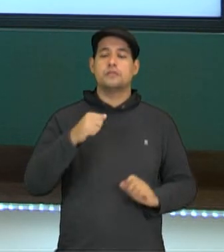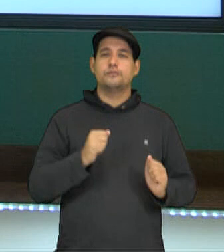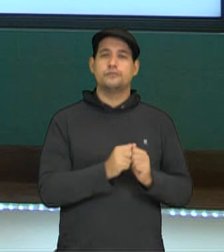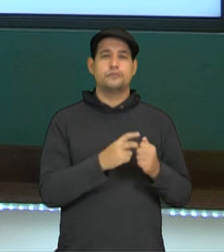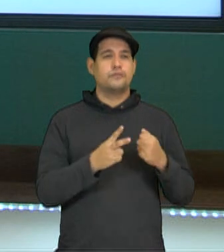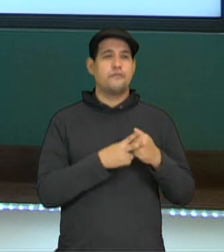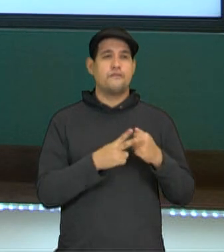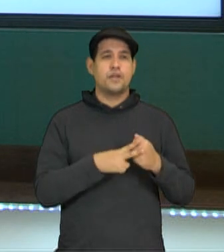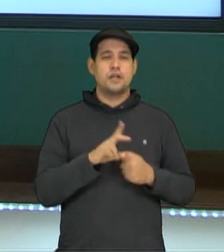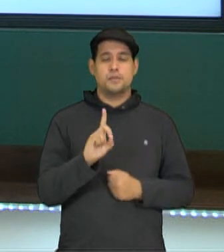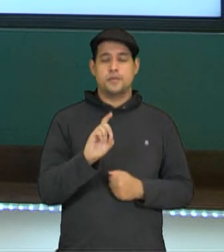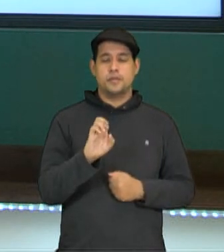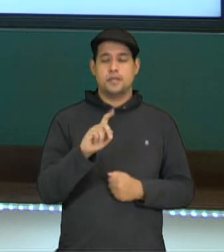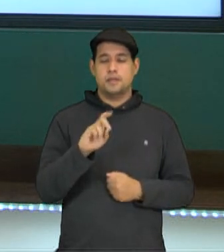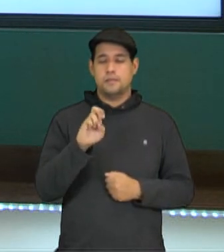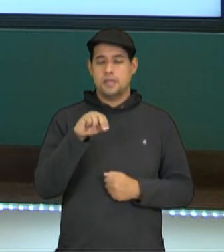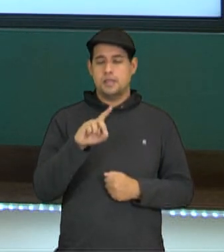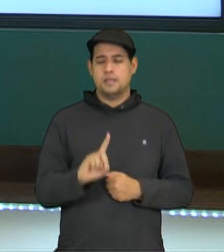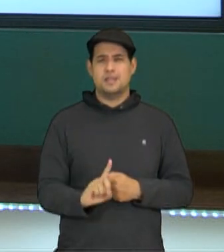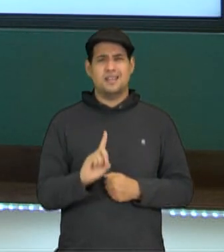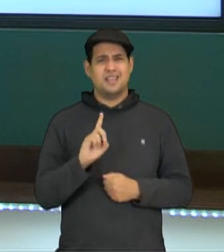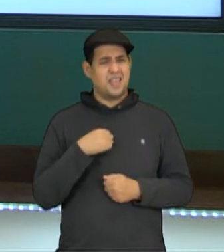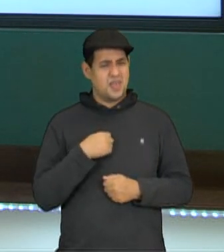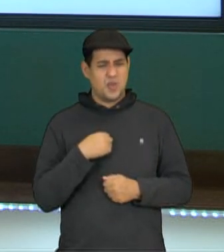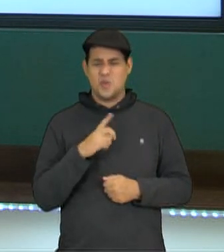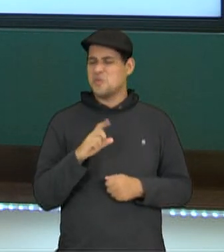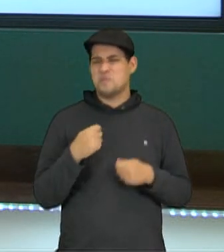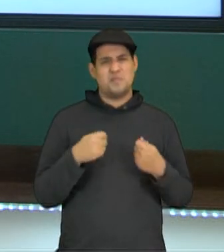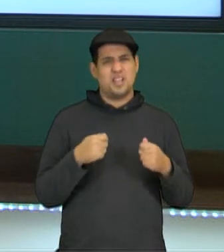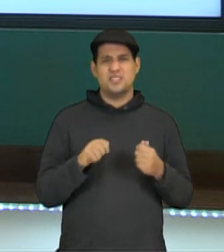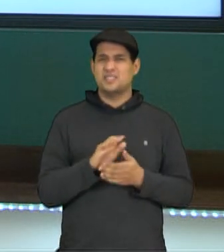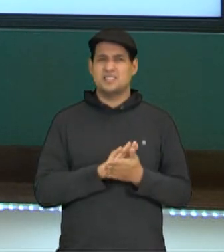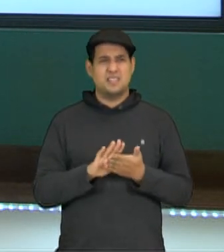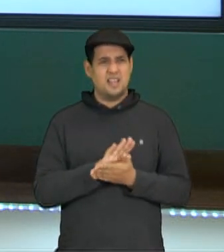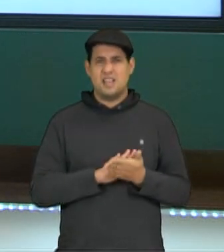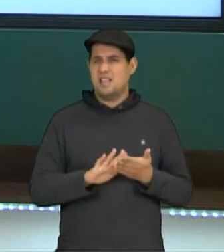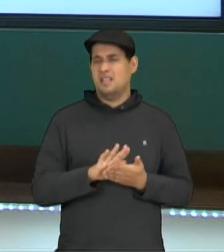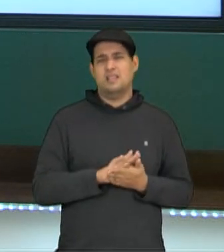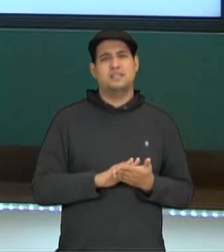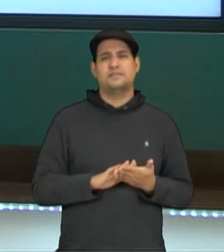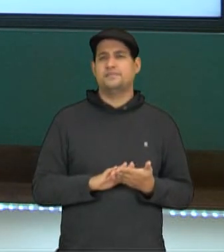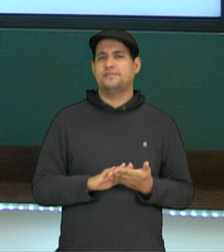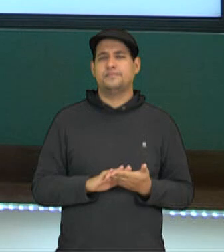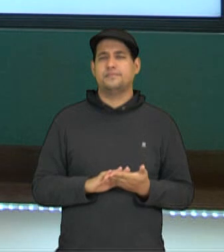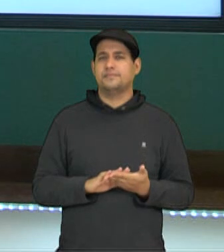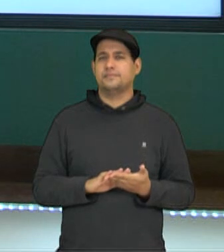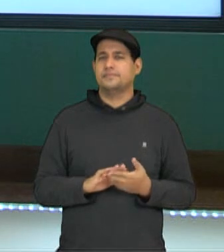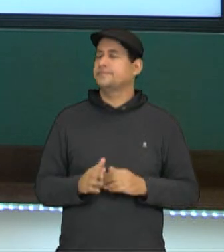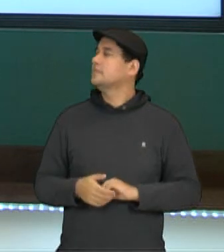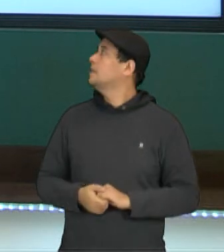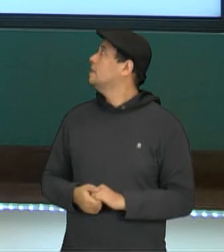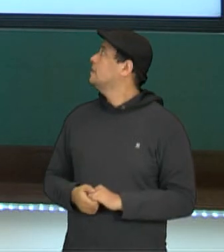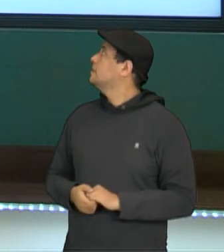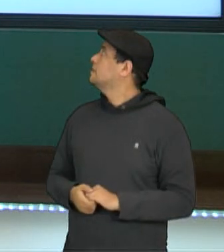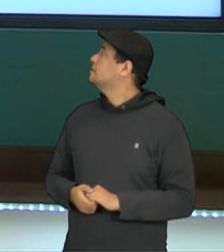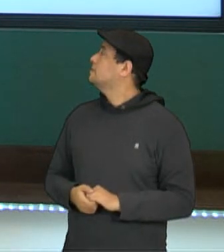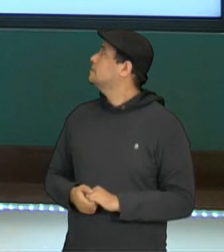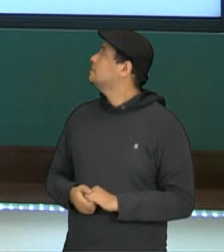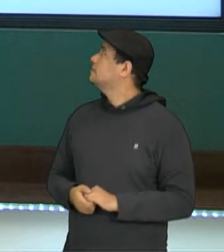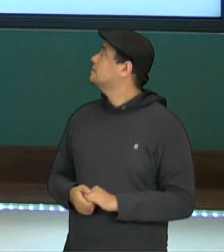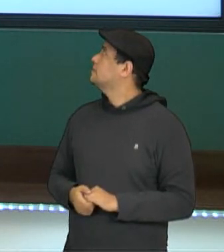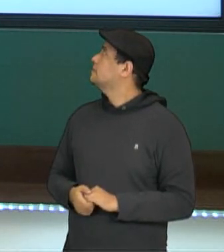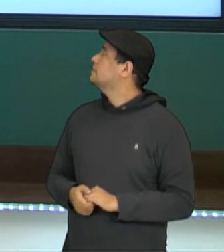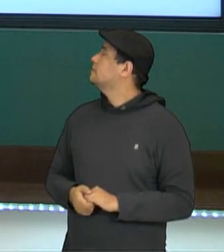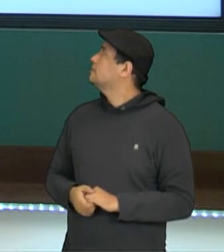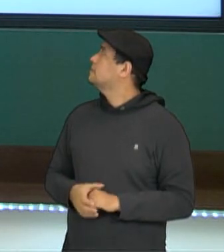verbo depend. Daí ela fala, eu não dependo de ninguém to get by. Get by,